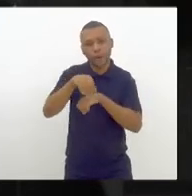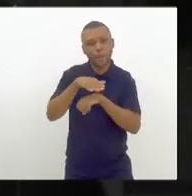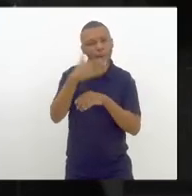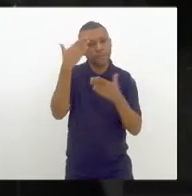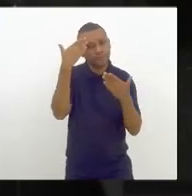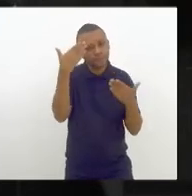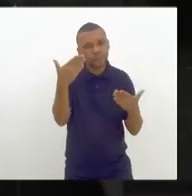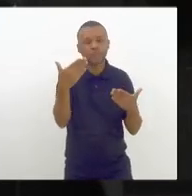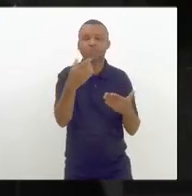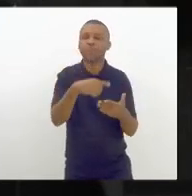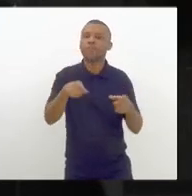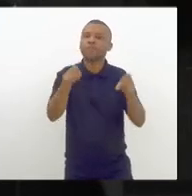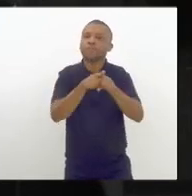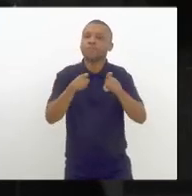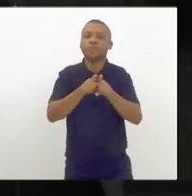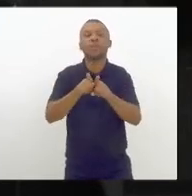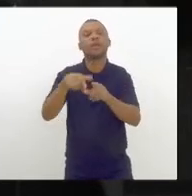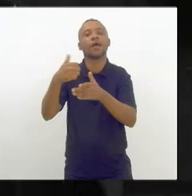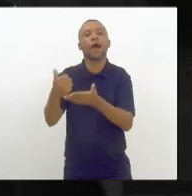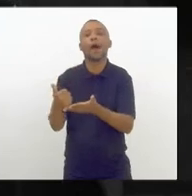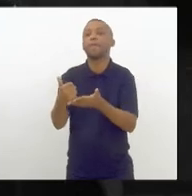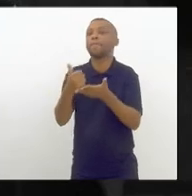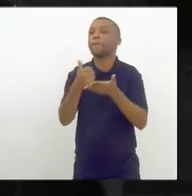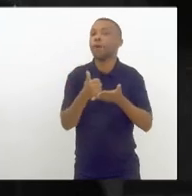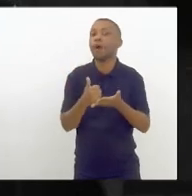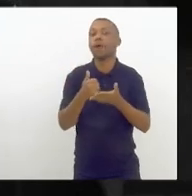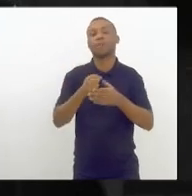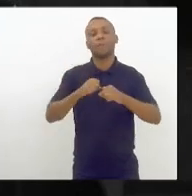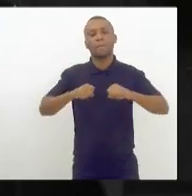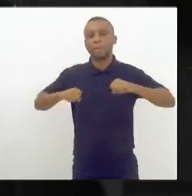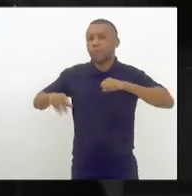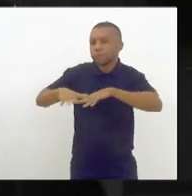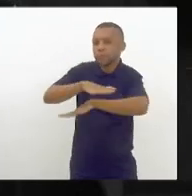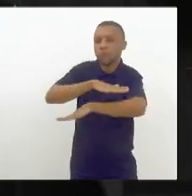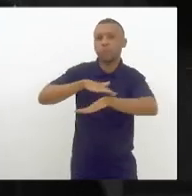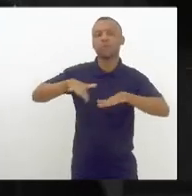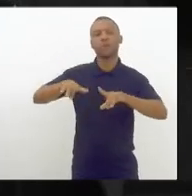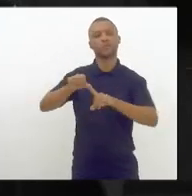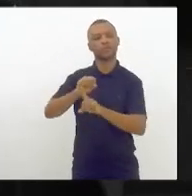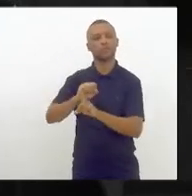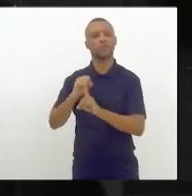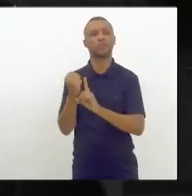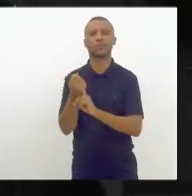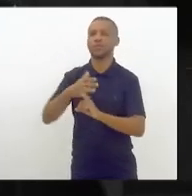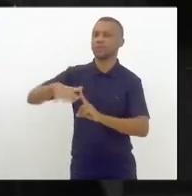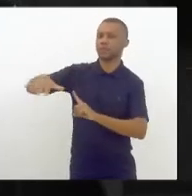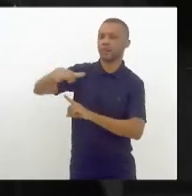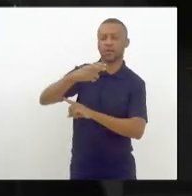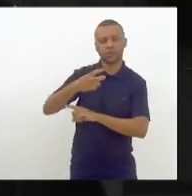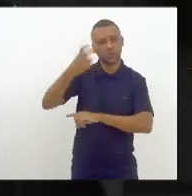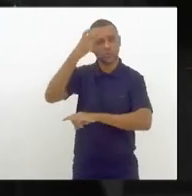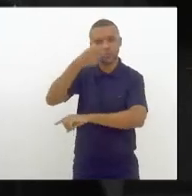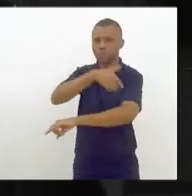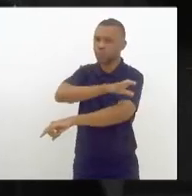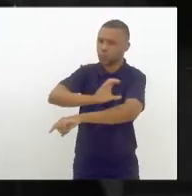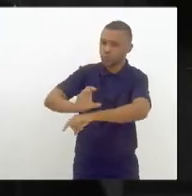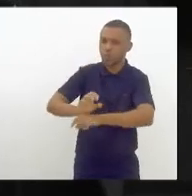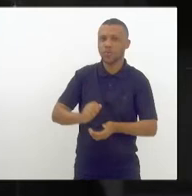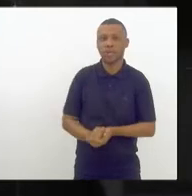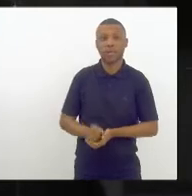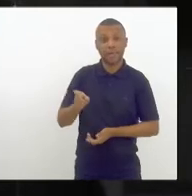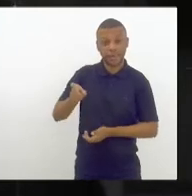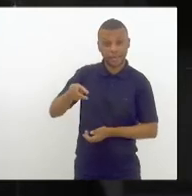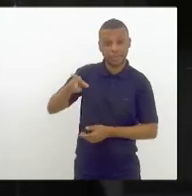e o tura também um apoiador dos movimentos sociais era um apoiador do desenvolvimento de Cultura não era só ele mesmo